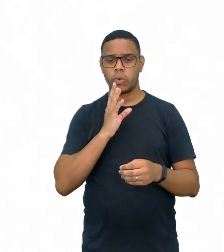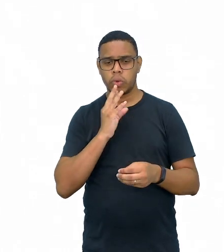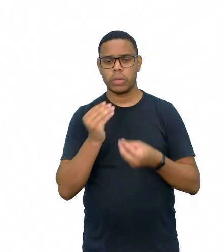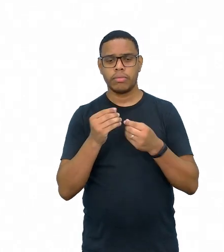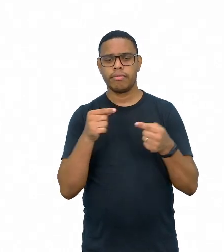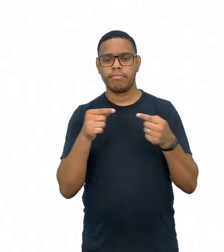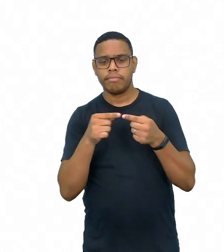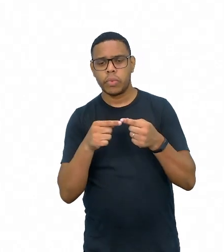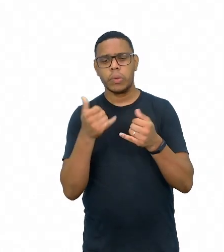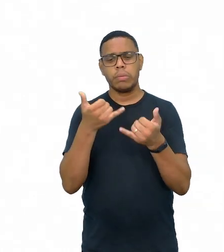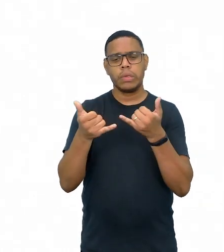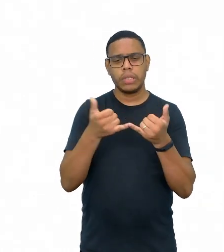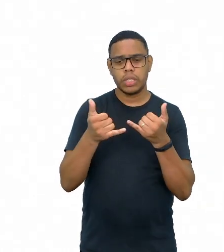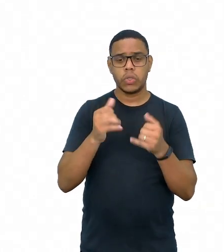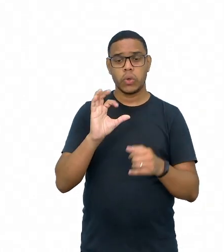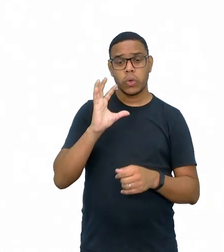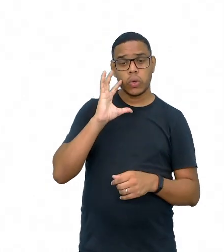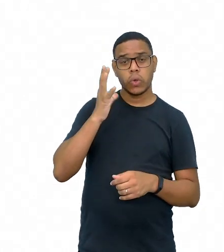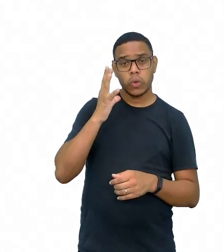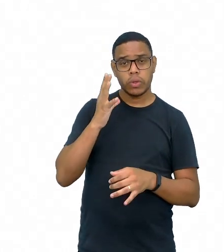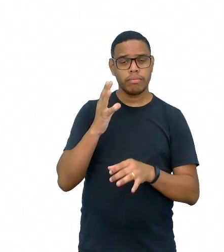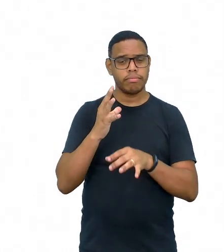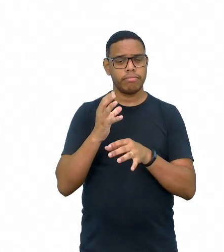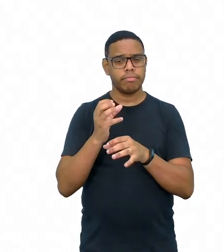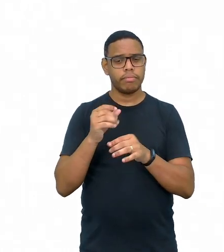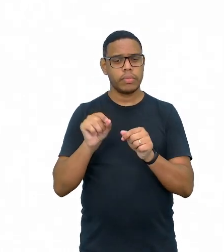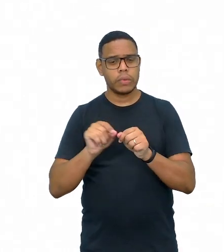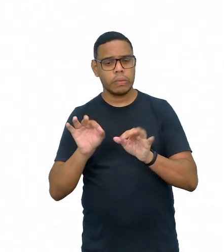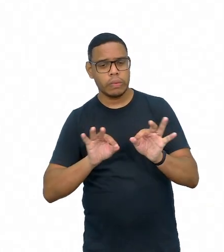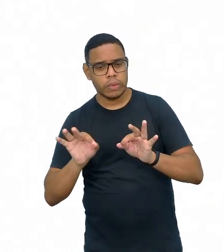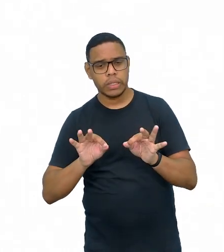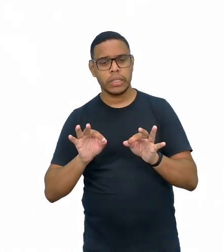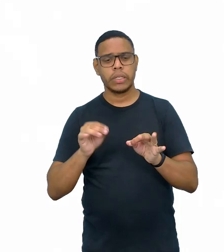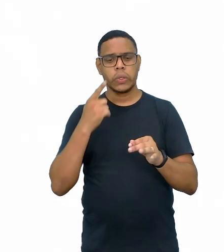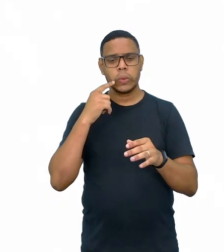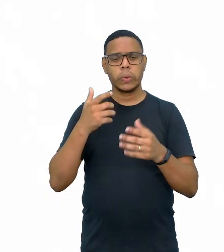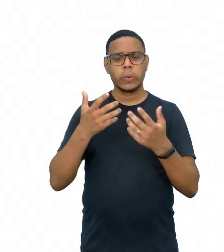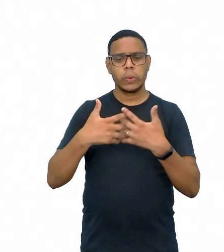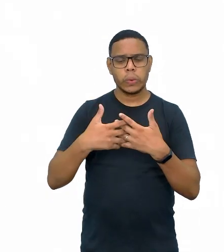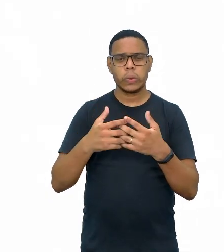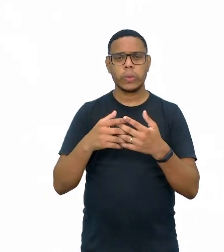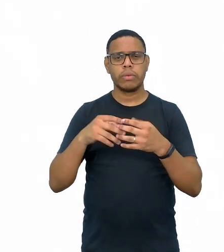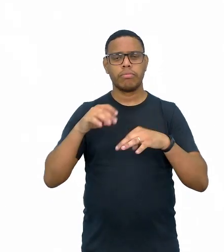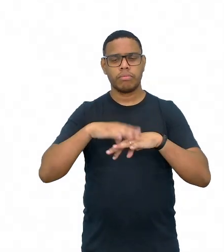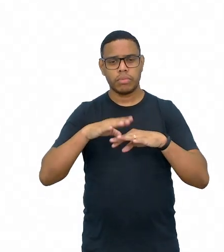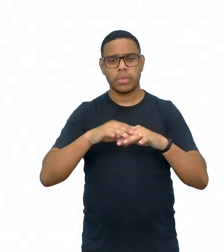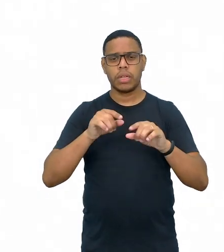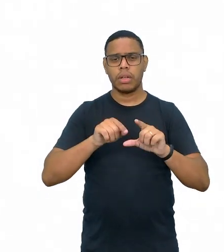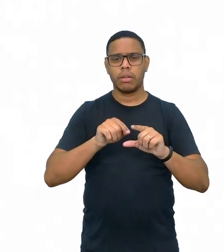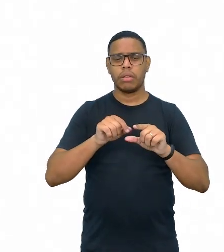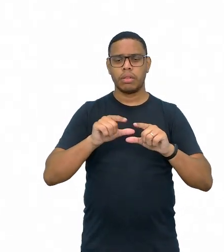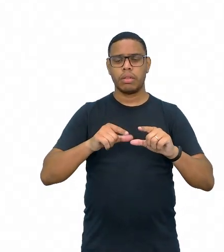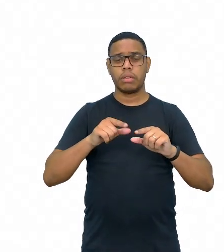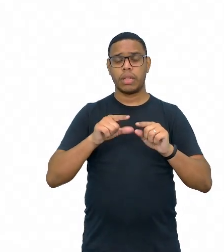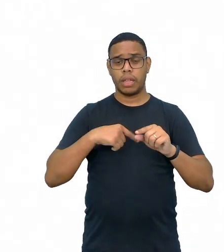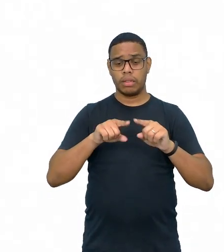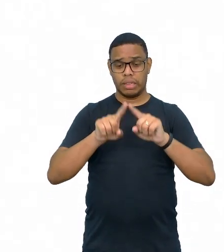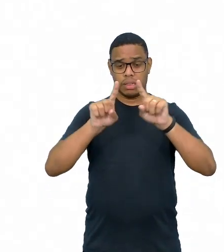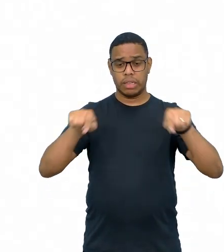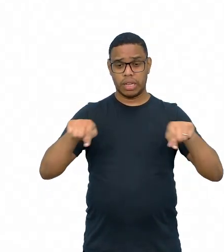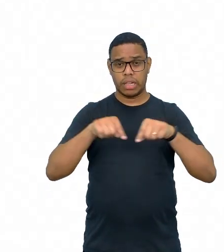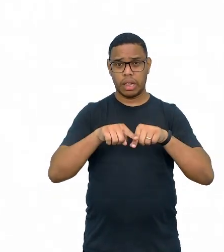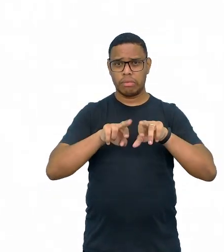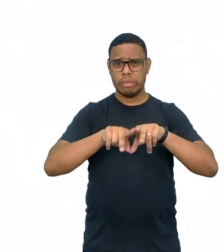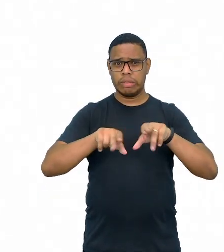congruência e semelhanças, para resolver e elaborar problemas que envolvam triângulos em vários